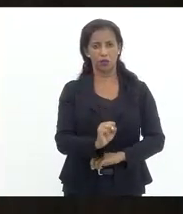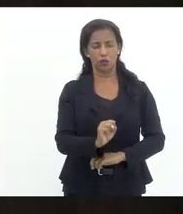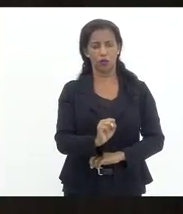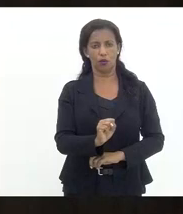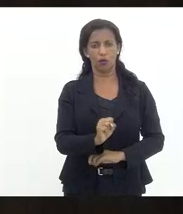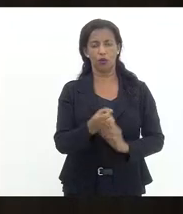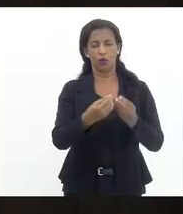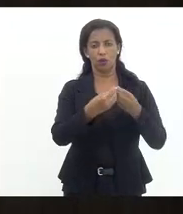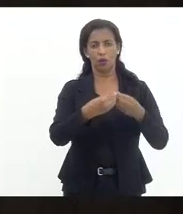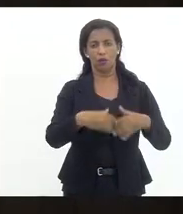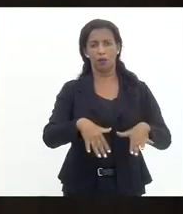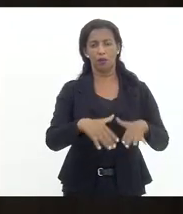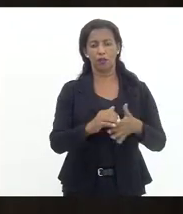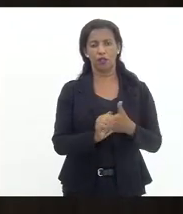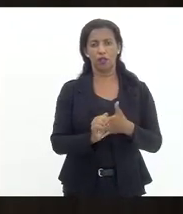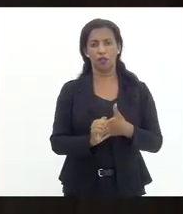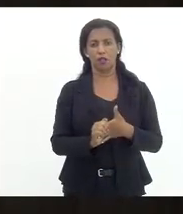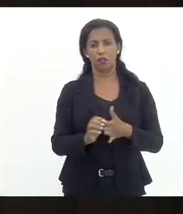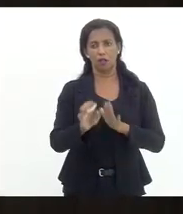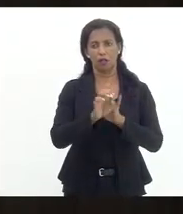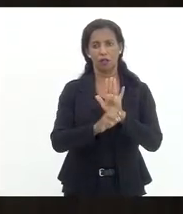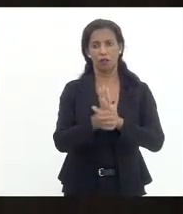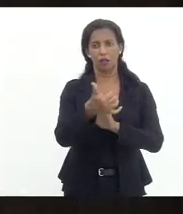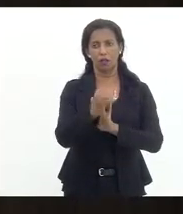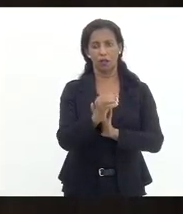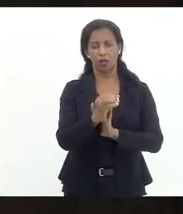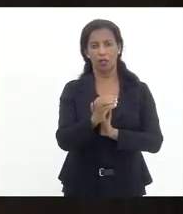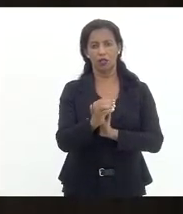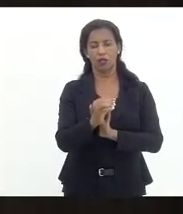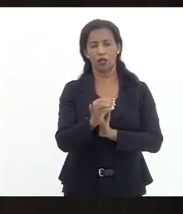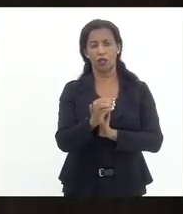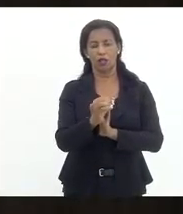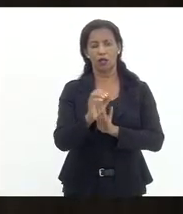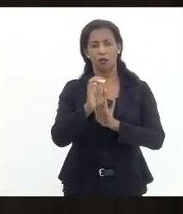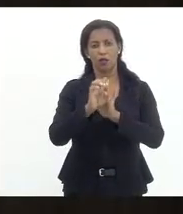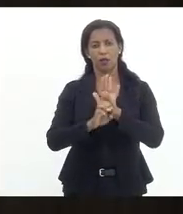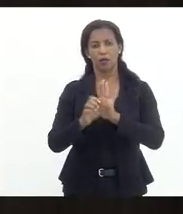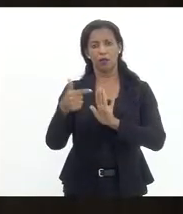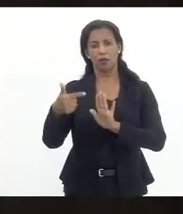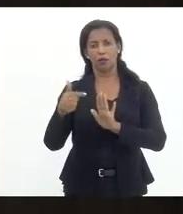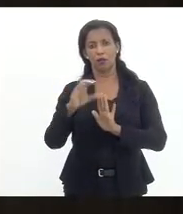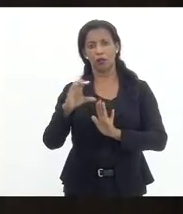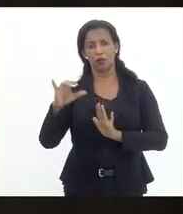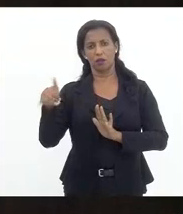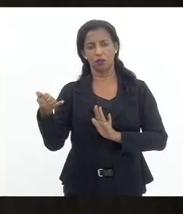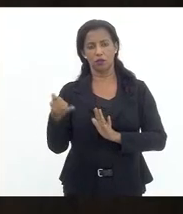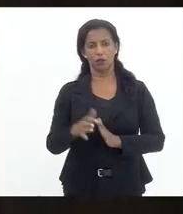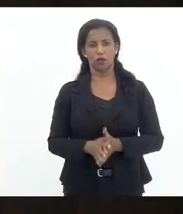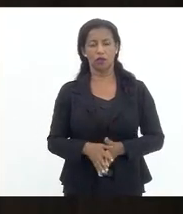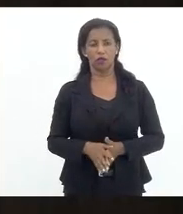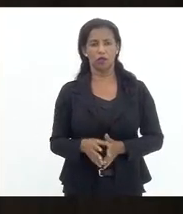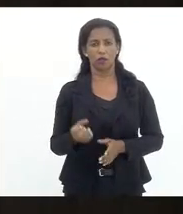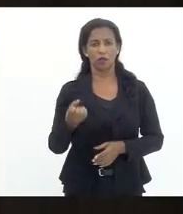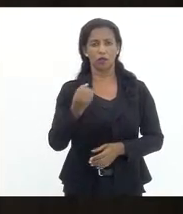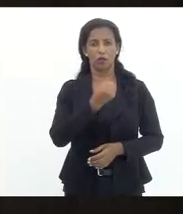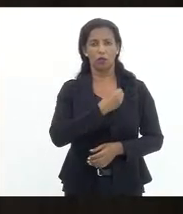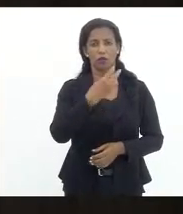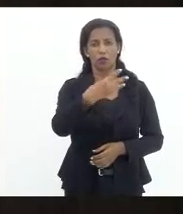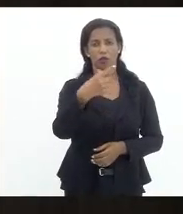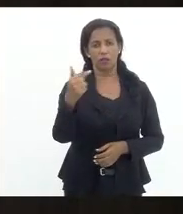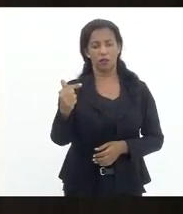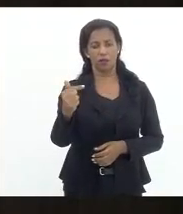pela prejudicabilidade da emenda 10, pela emenda 2 da CCJ, números 3 e